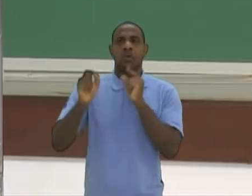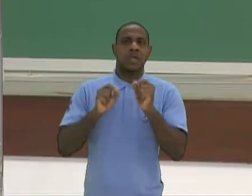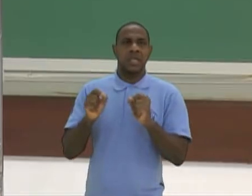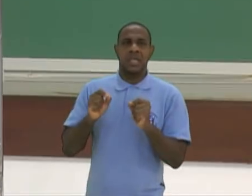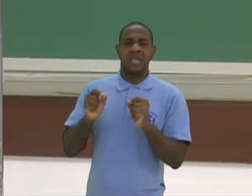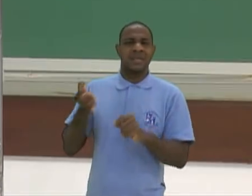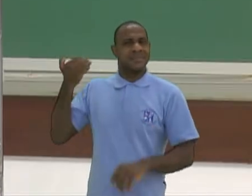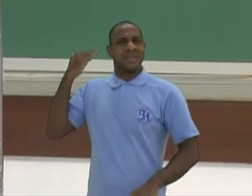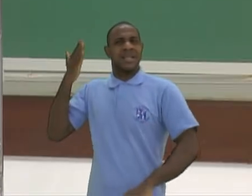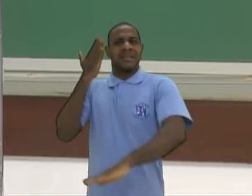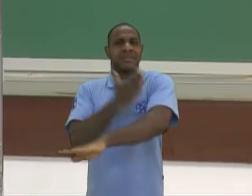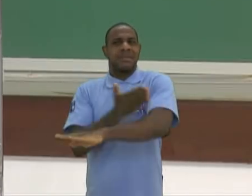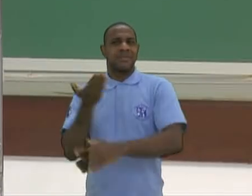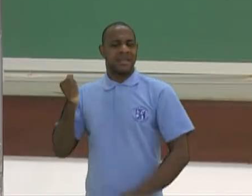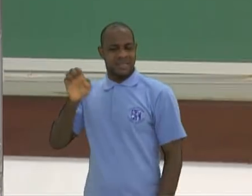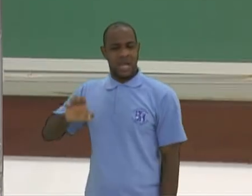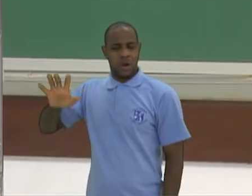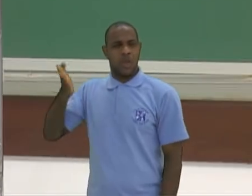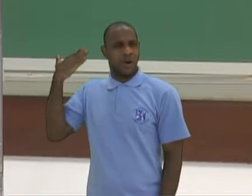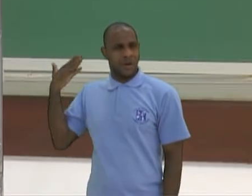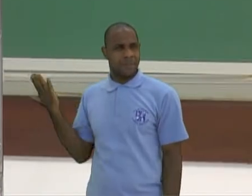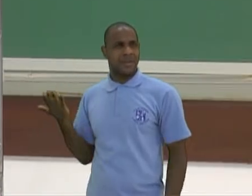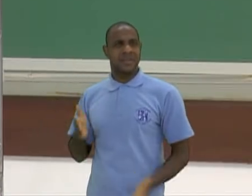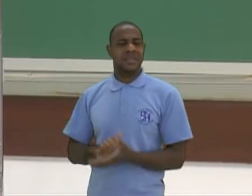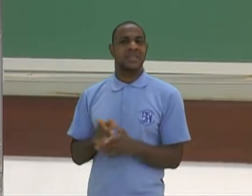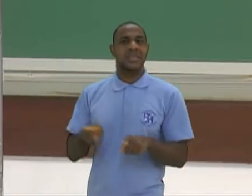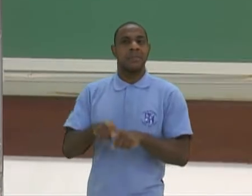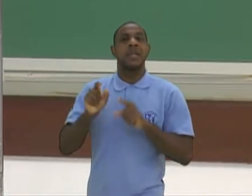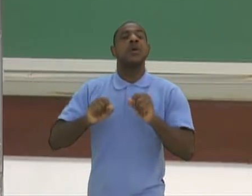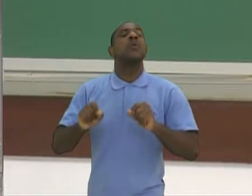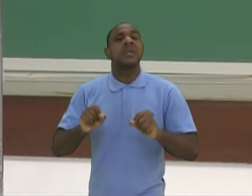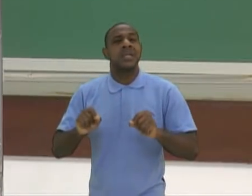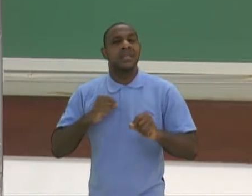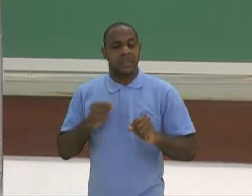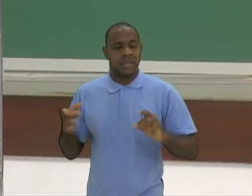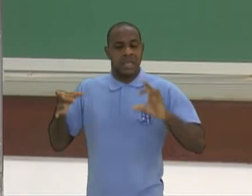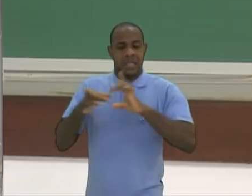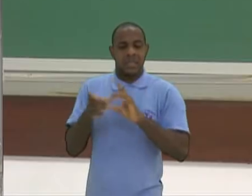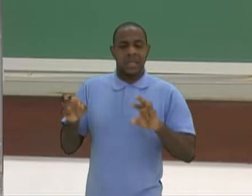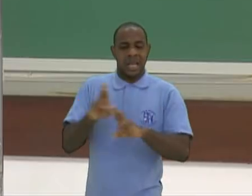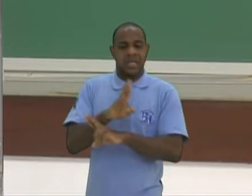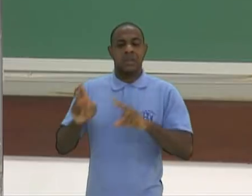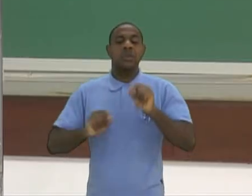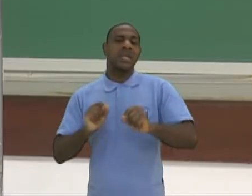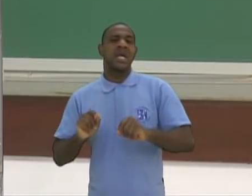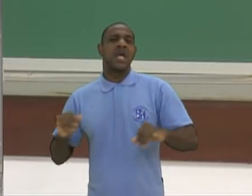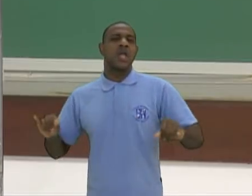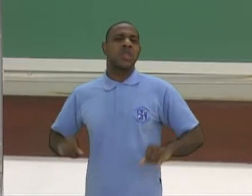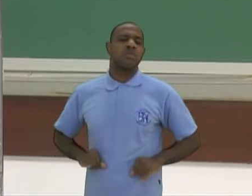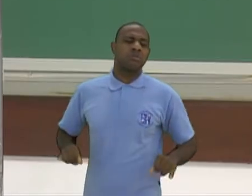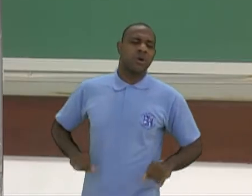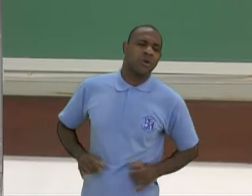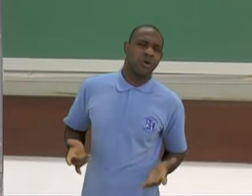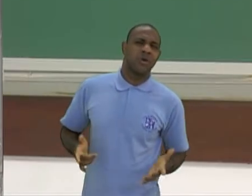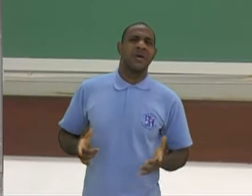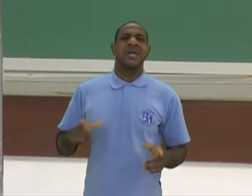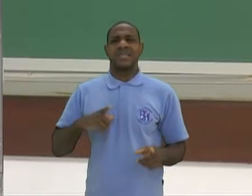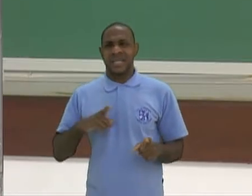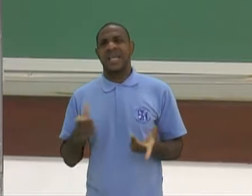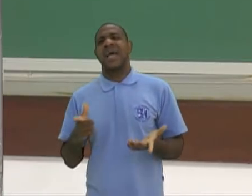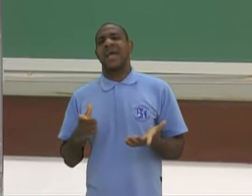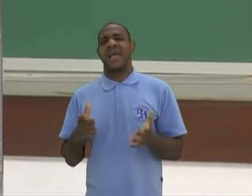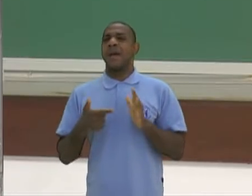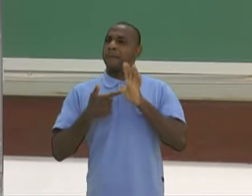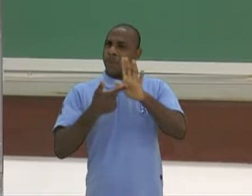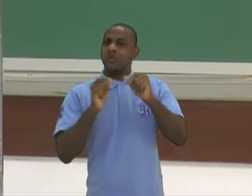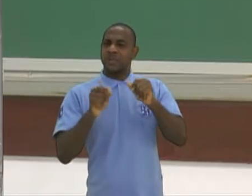muito a Idade Média na Europa e há 1000 anos atrás que passa a estar mais relacionado à dor. Já é uma imagem de Jesus Cristo crucificado